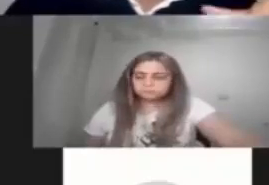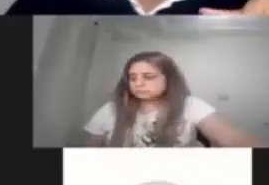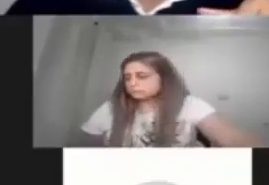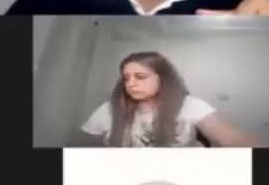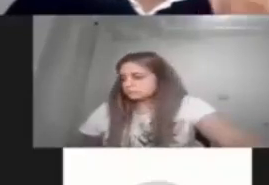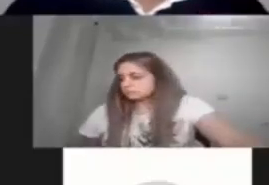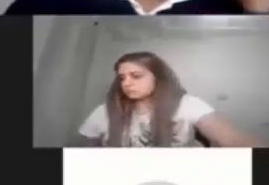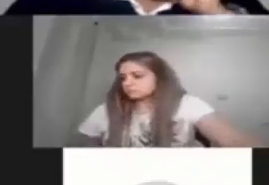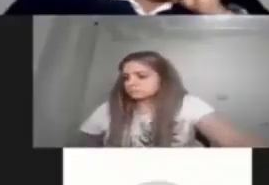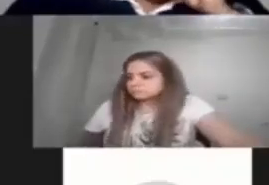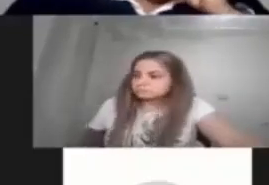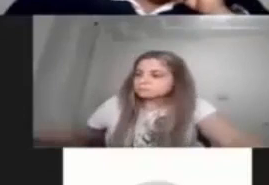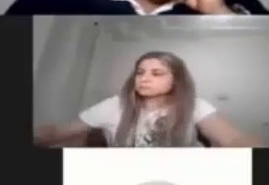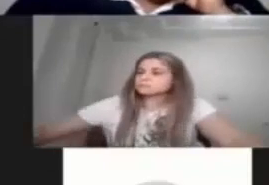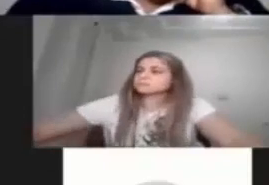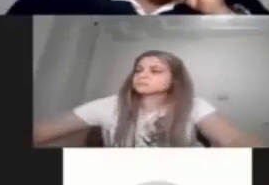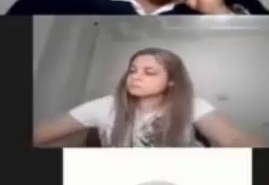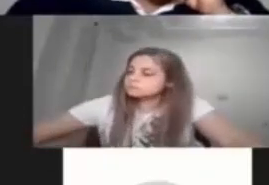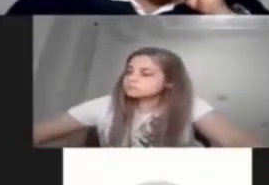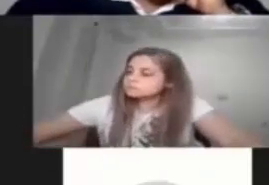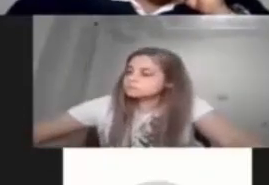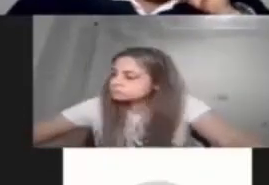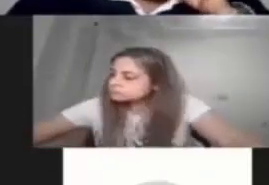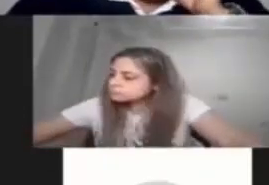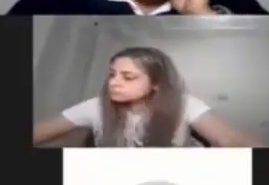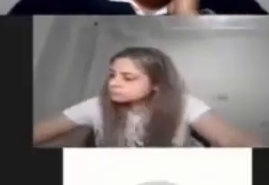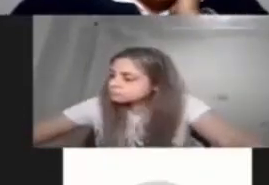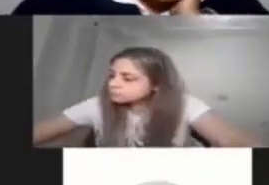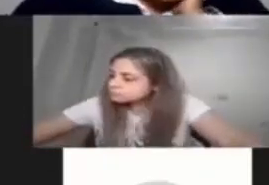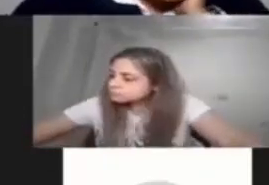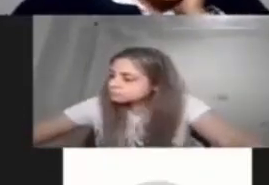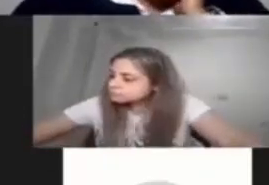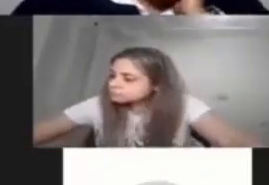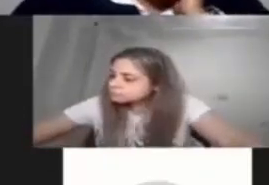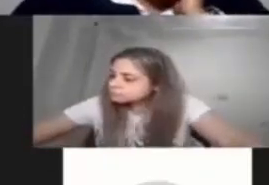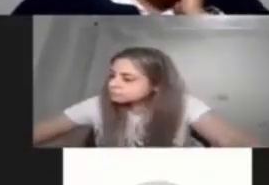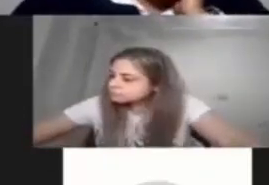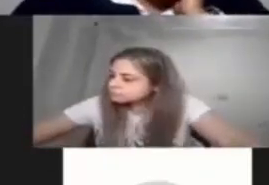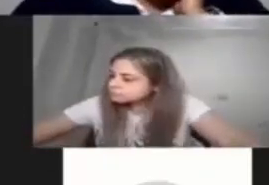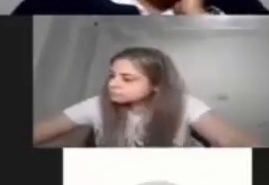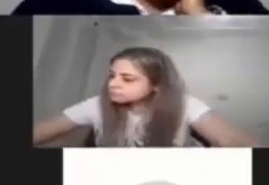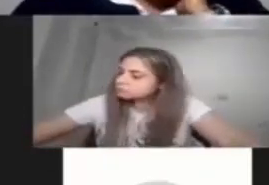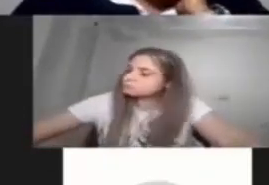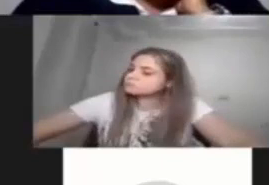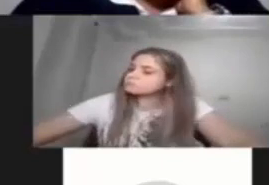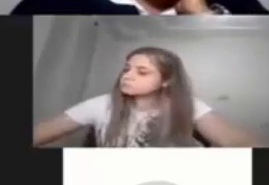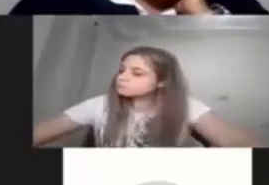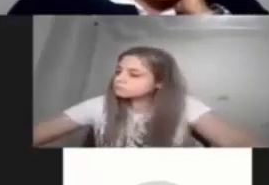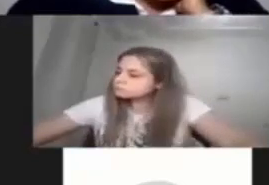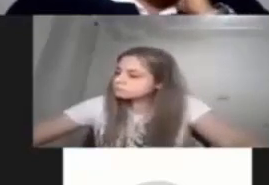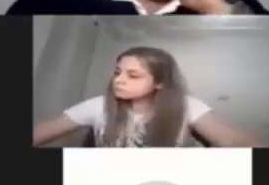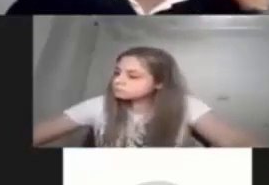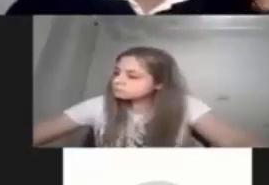Né? Eu amei que você falou isso agora, sabe por quê? Porque muitos questionam na volta de Moisés porque Moisés morreu.